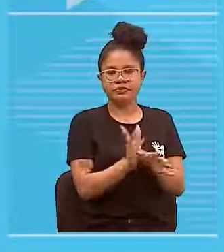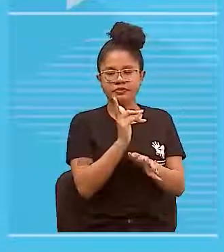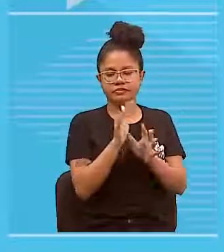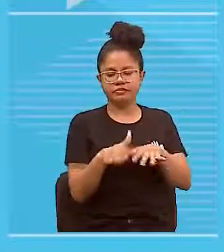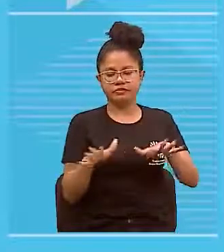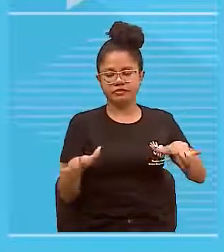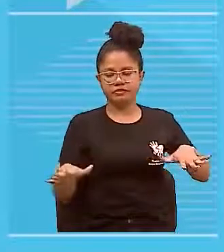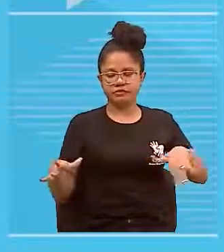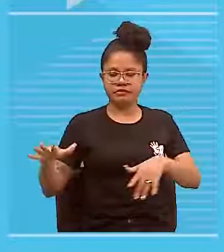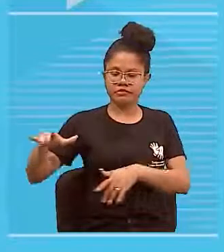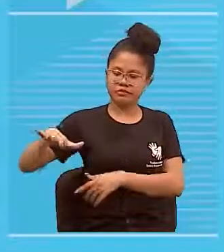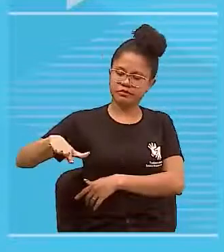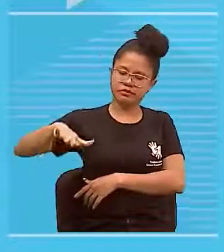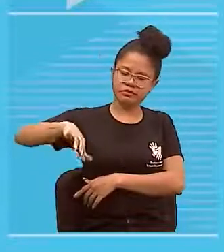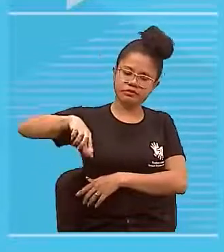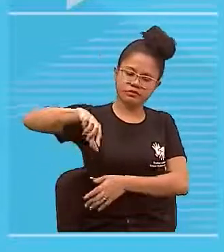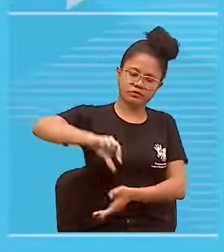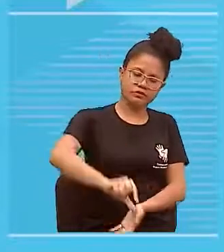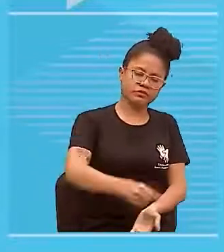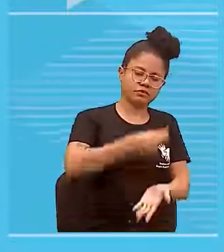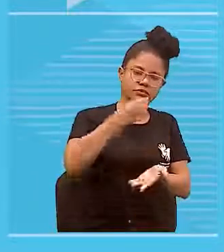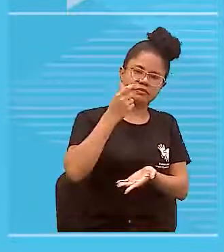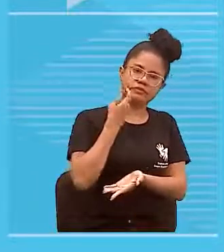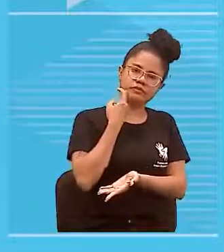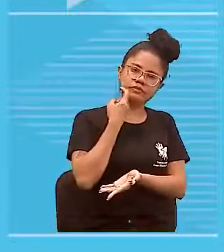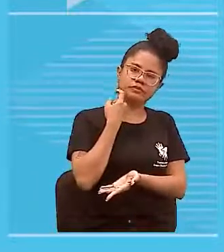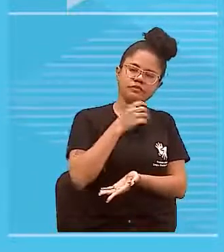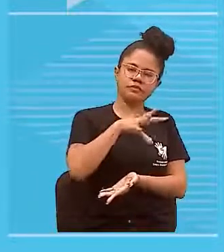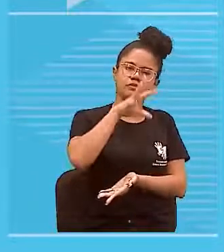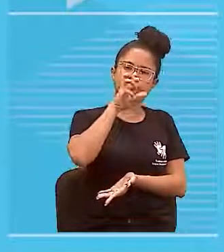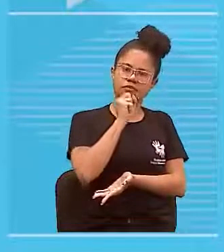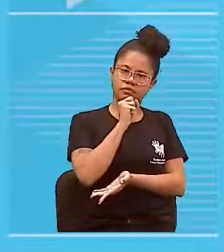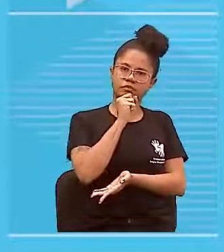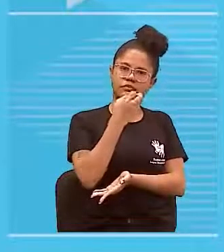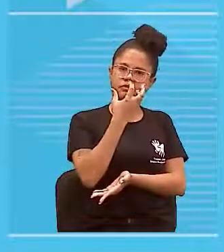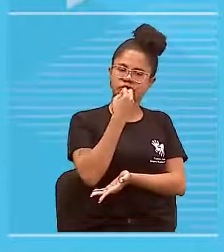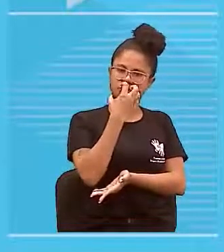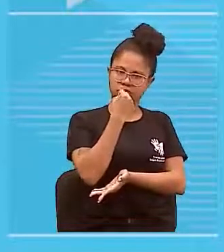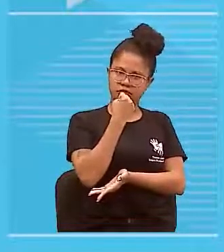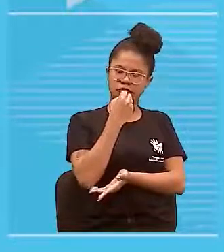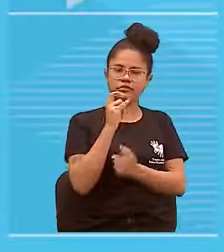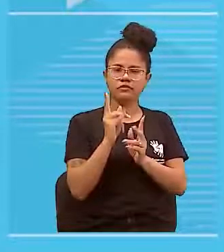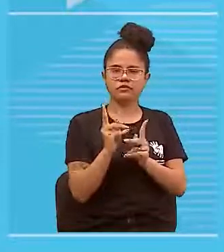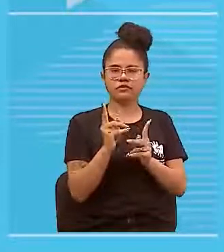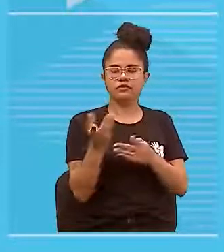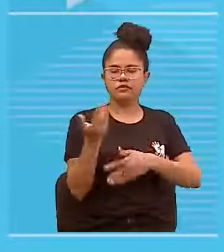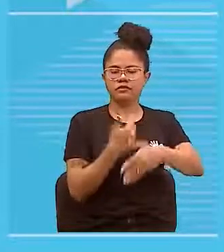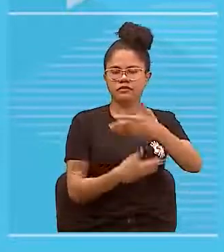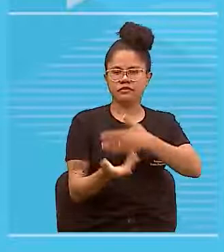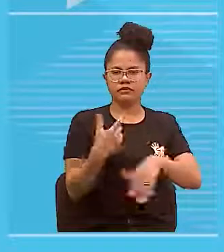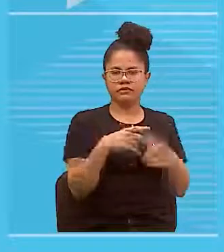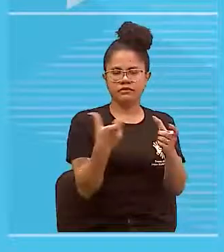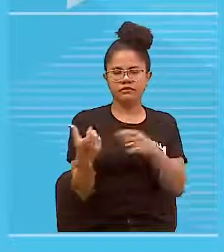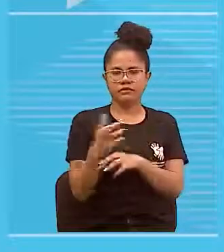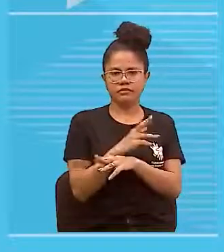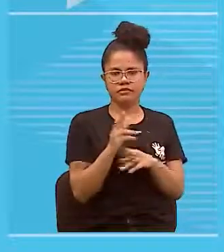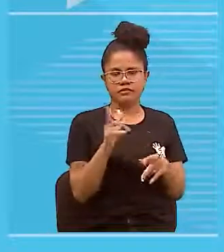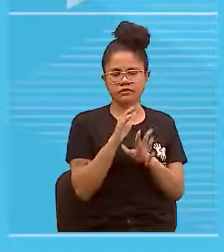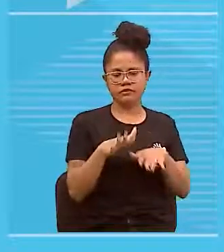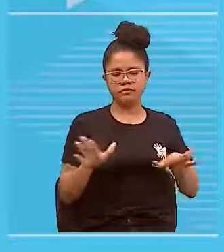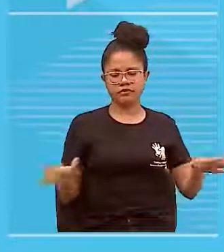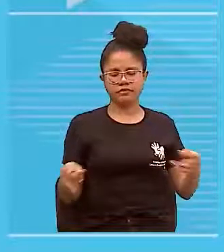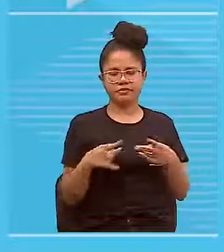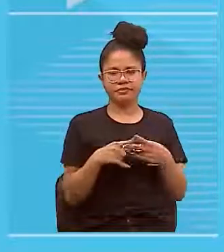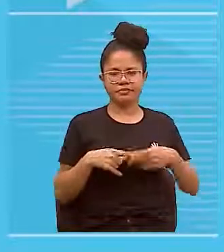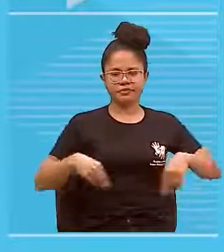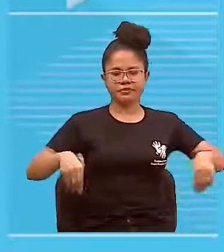água. Então, eles interagem entre si, inclusive entre ambientes diferentes. Ambiente aquático, ambiente